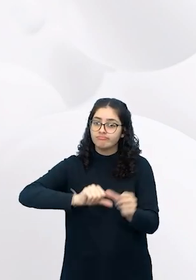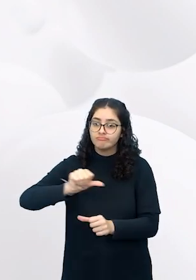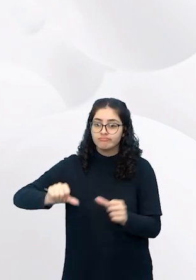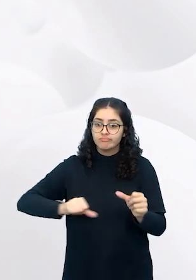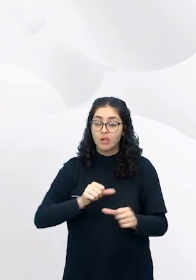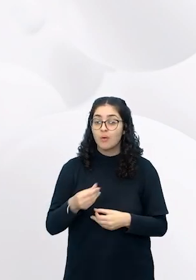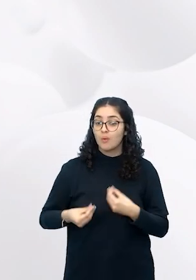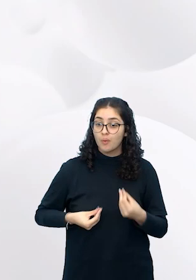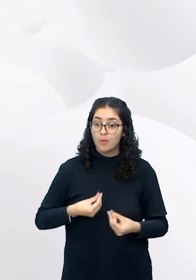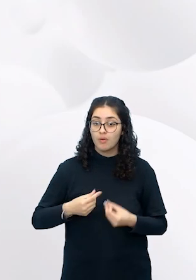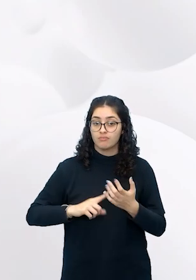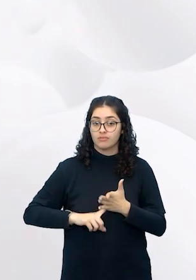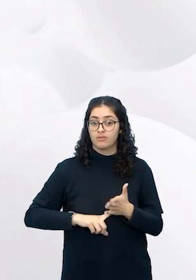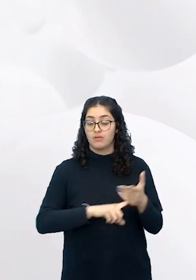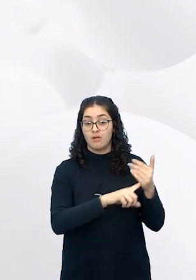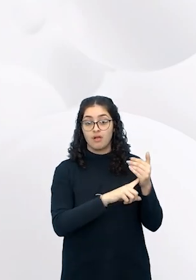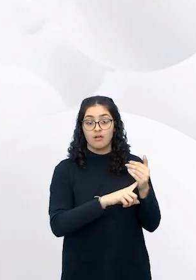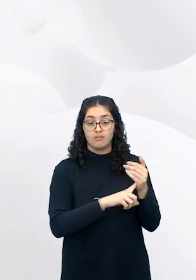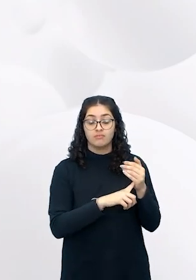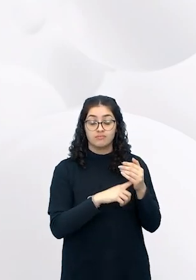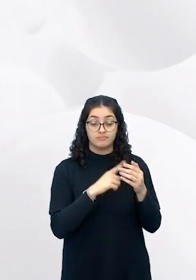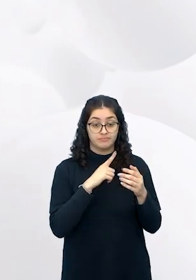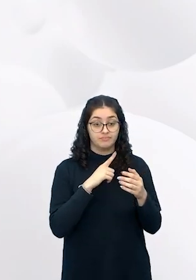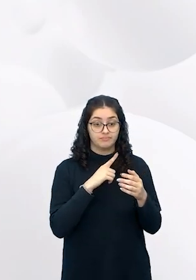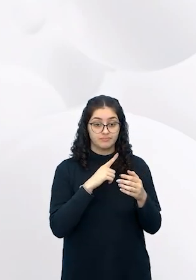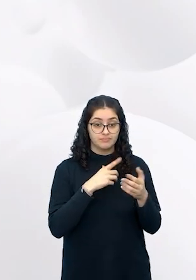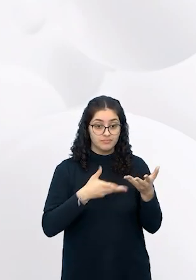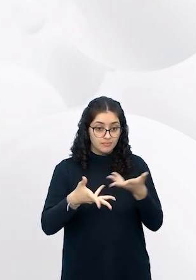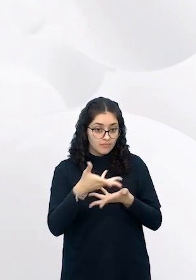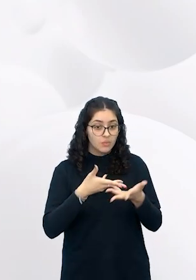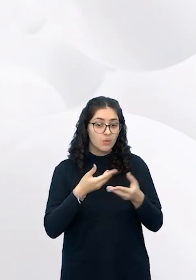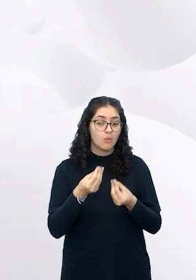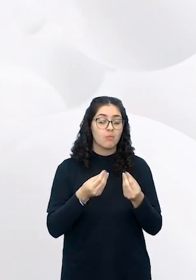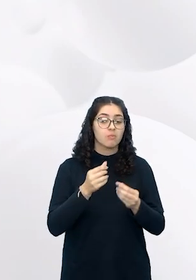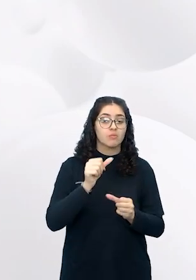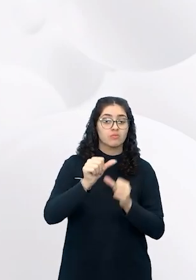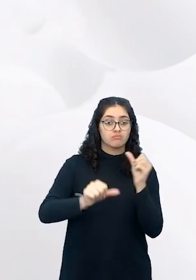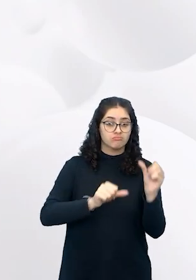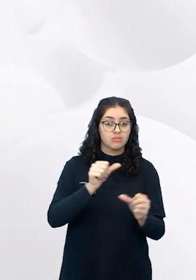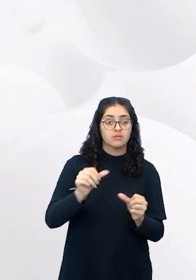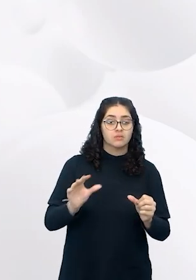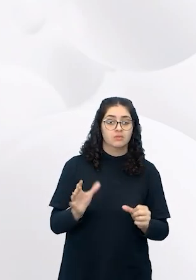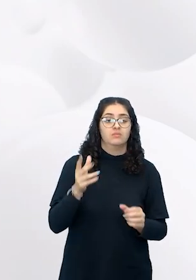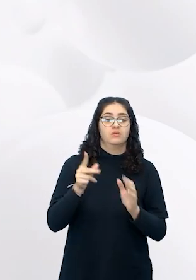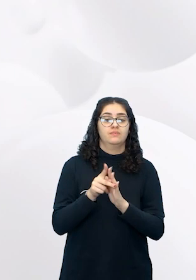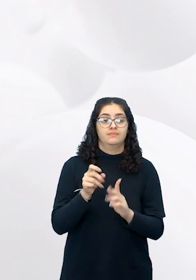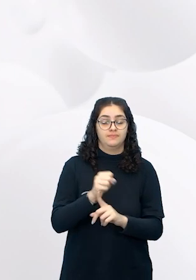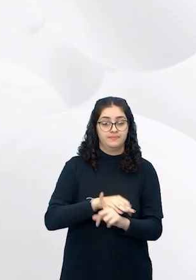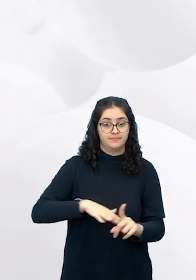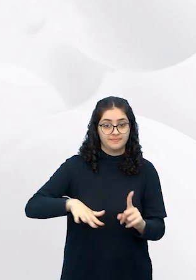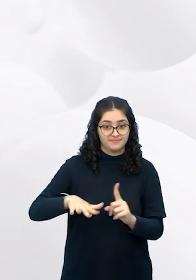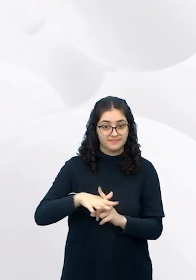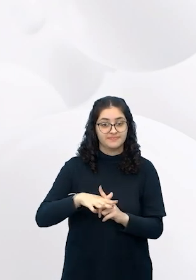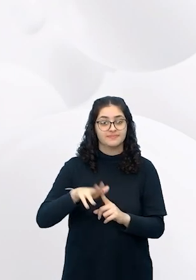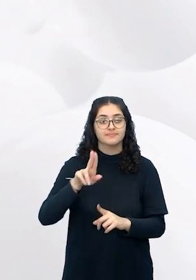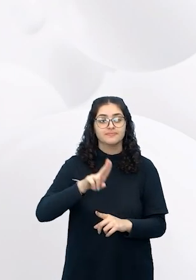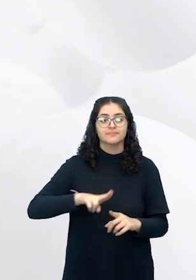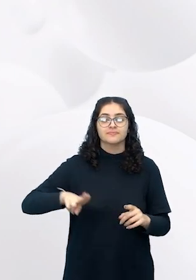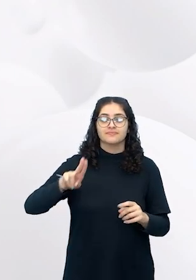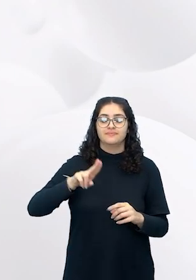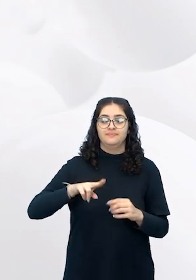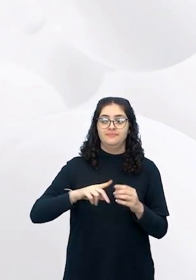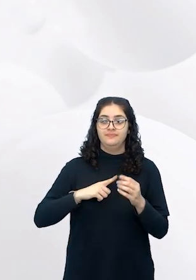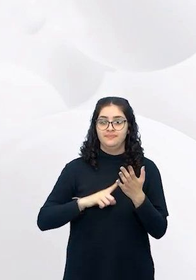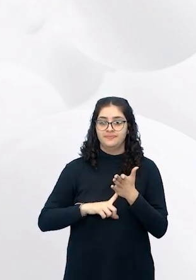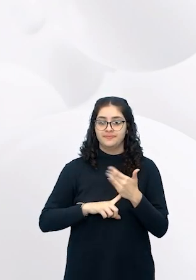a partir da tecnologia, dessa inserção da tecnologia. Quais as mudanças que houveram na sociedade com a inserção da tecnologia?